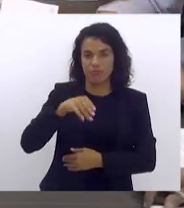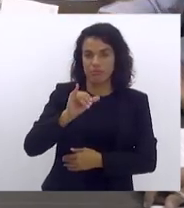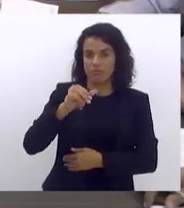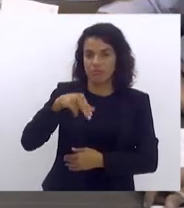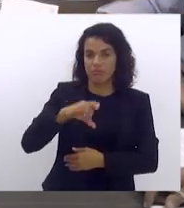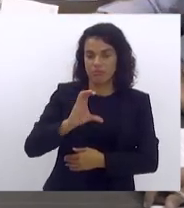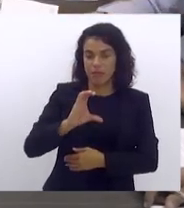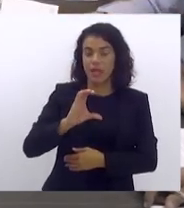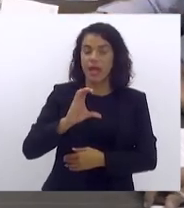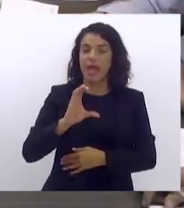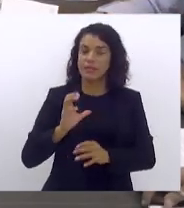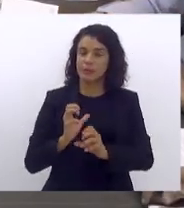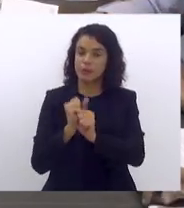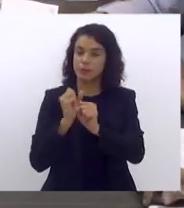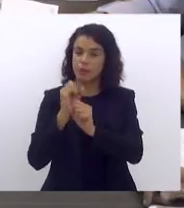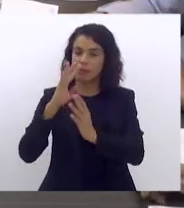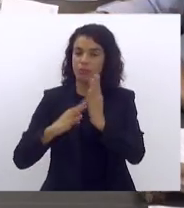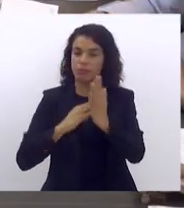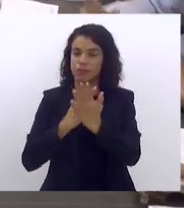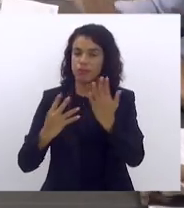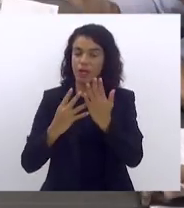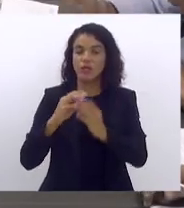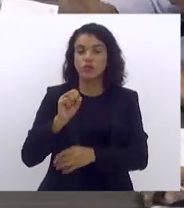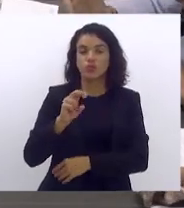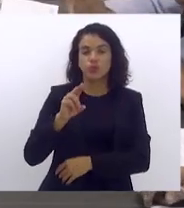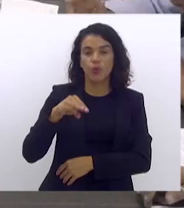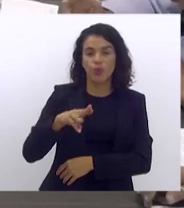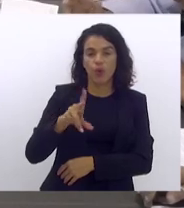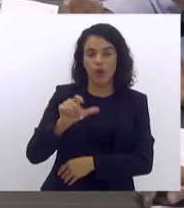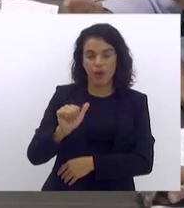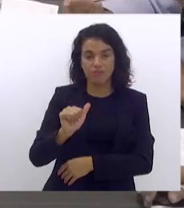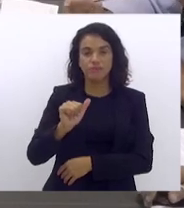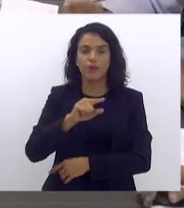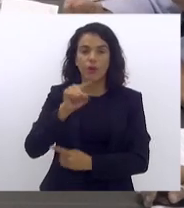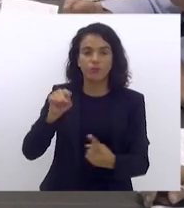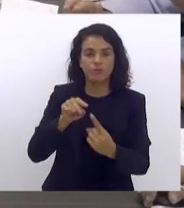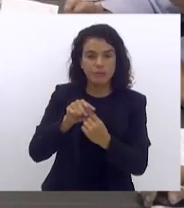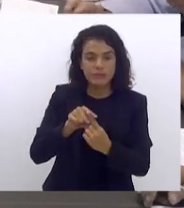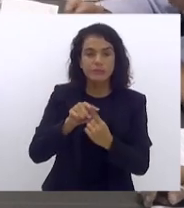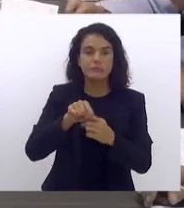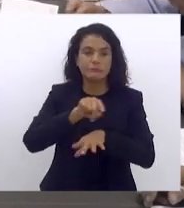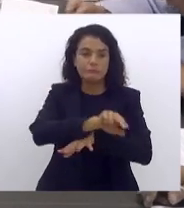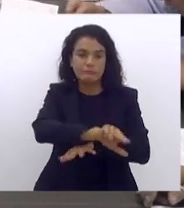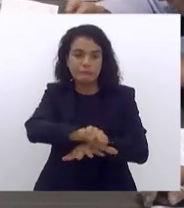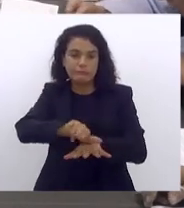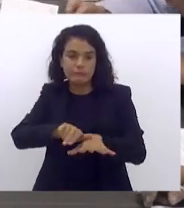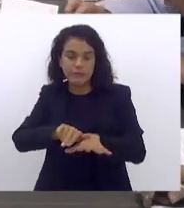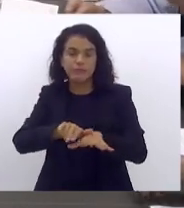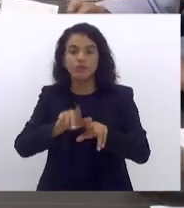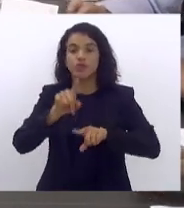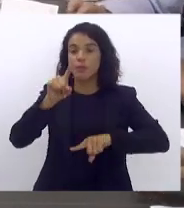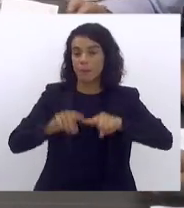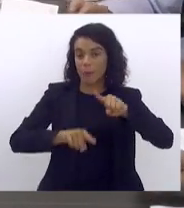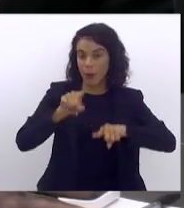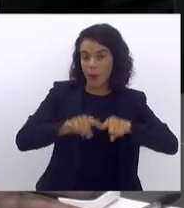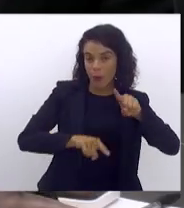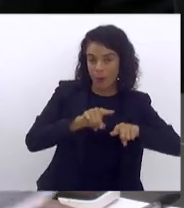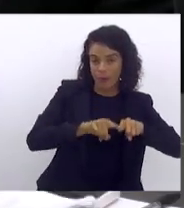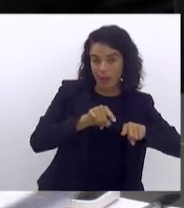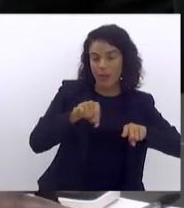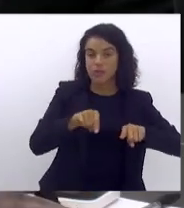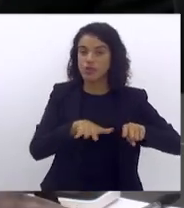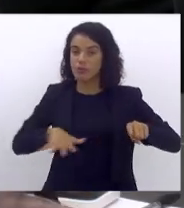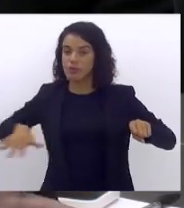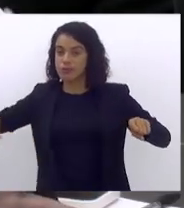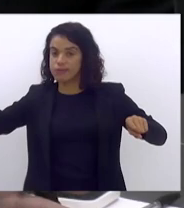essa súmula da CCJ ela visa diferenciar os projetos que versam sobre declaração de propriedade material e